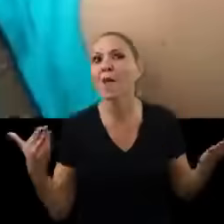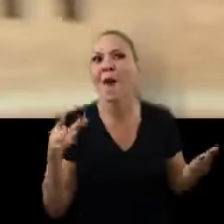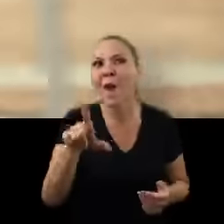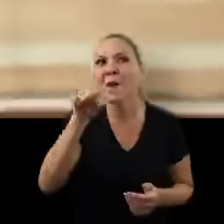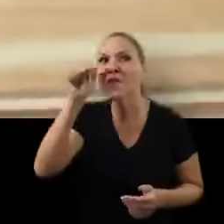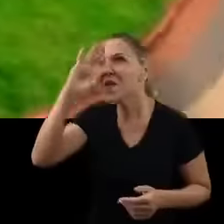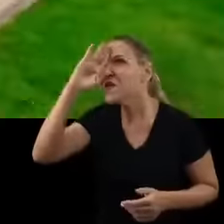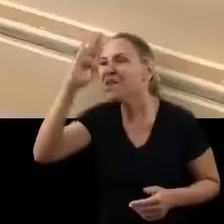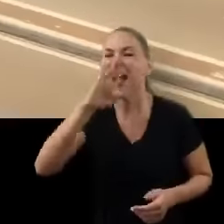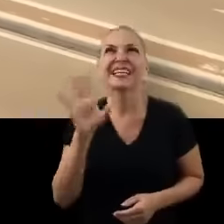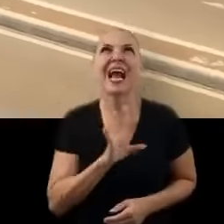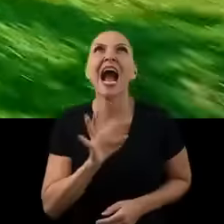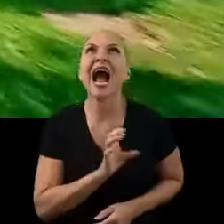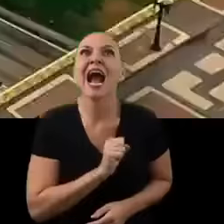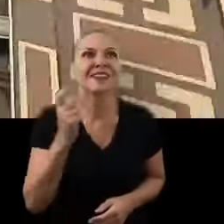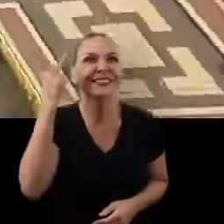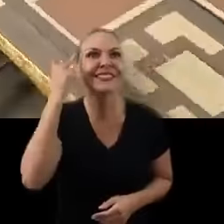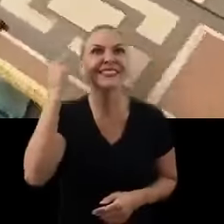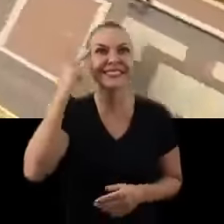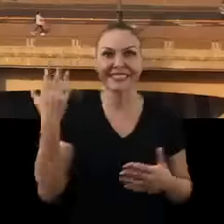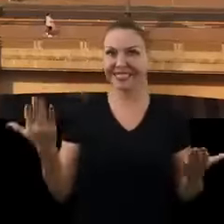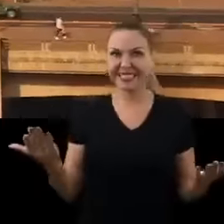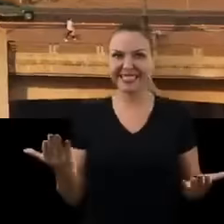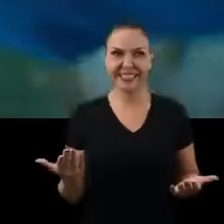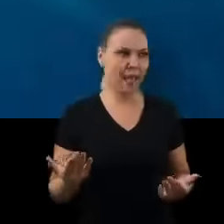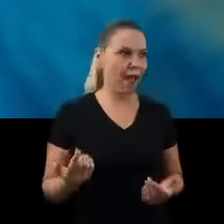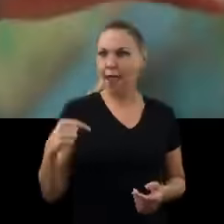qual o seu lugar, qual o seu rolê, quanto o seu amor por SP. E